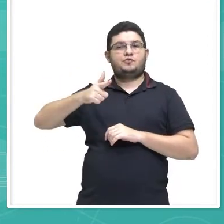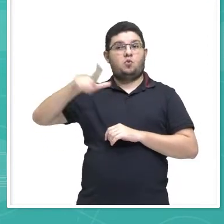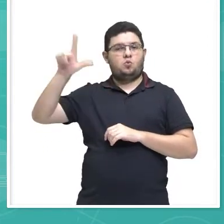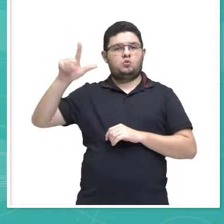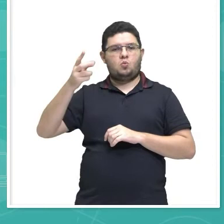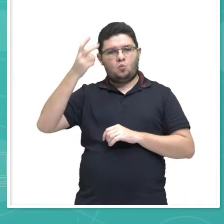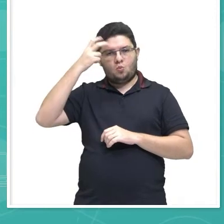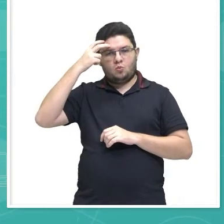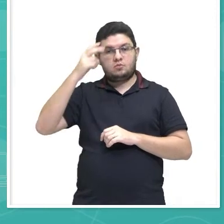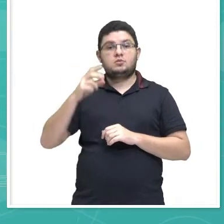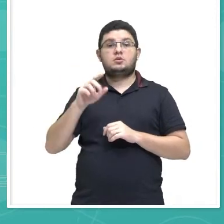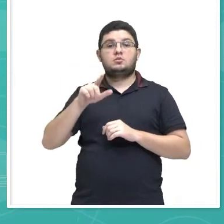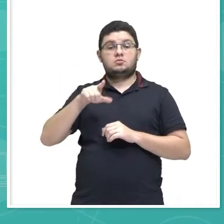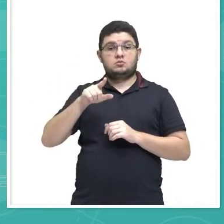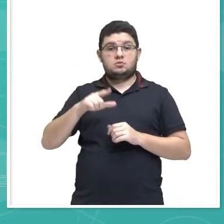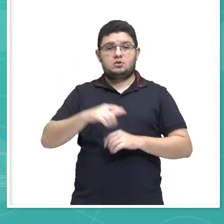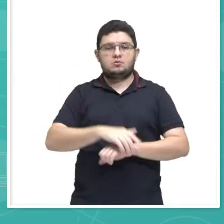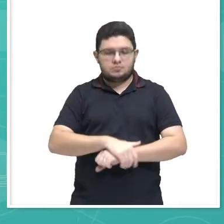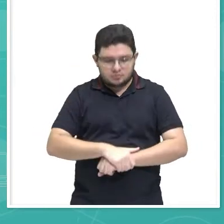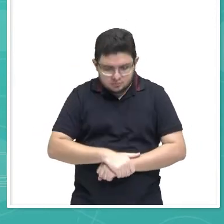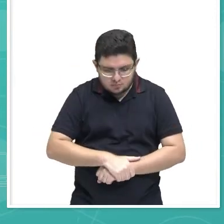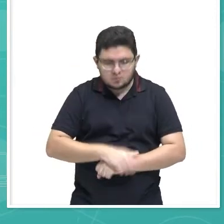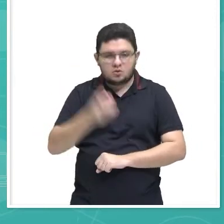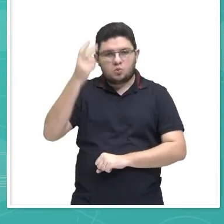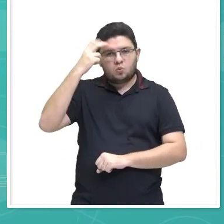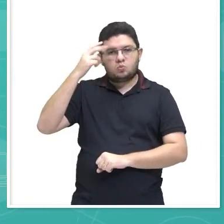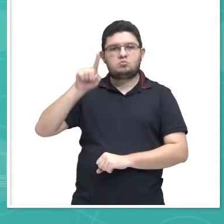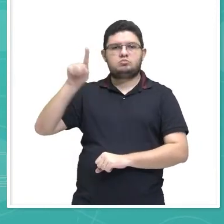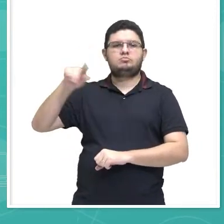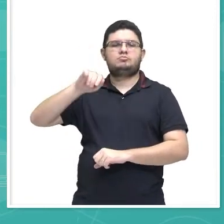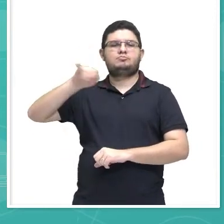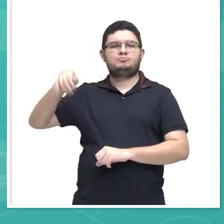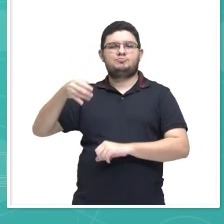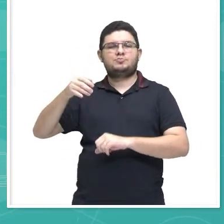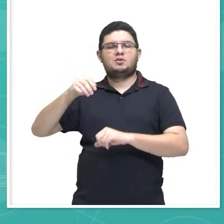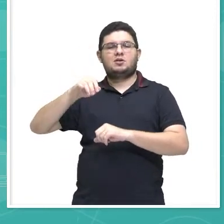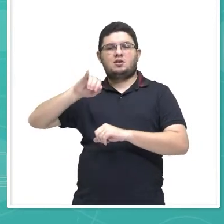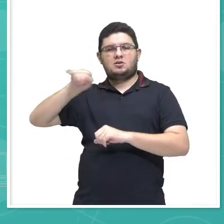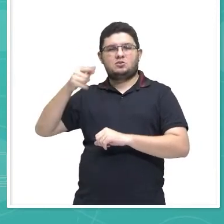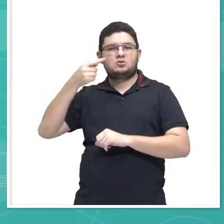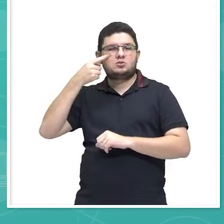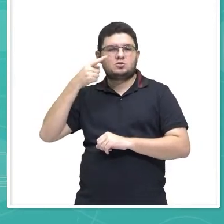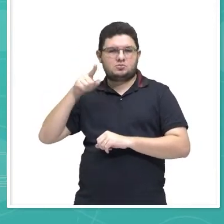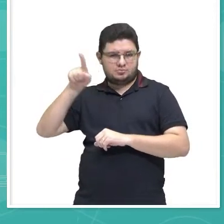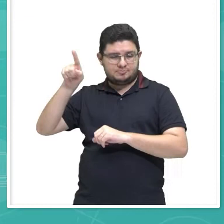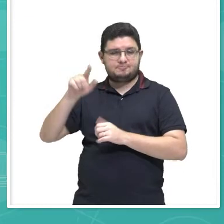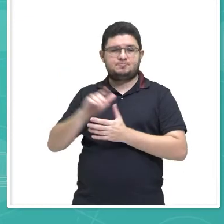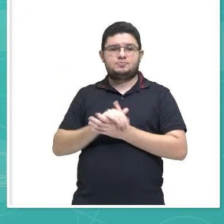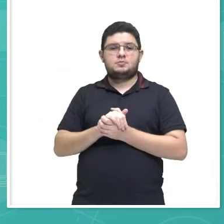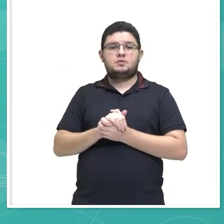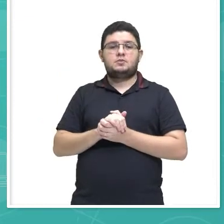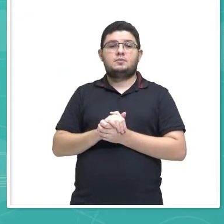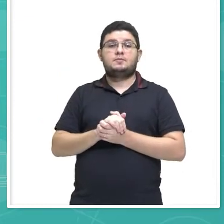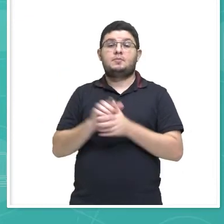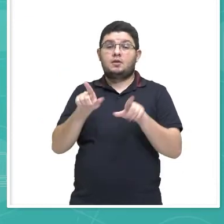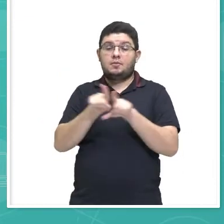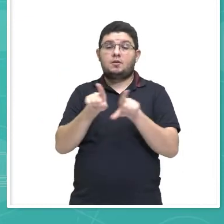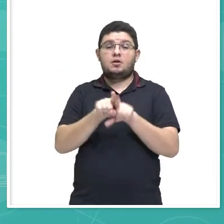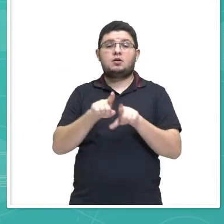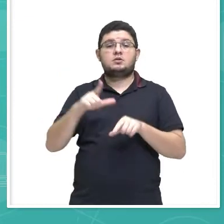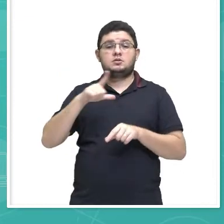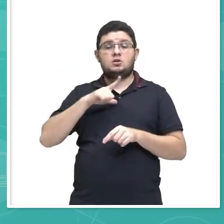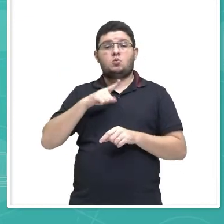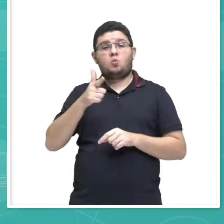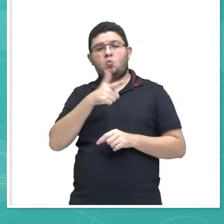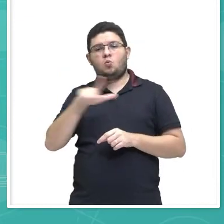uma reverência, de acordo com a cultura deles, fazendo dessa forma. O Tachi-rei, que é em pé, e tem o Hitsu-rei,